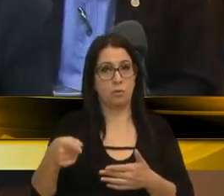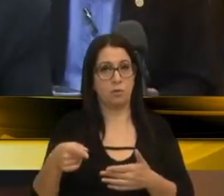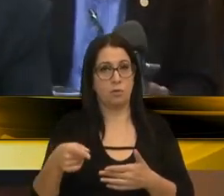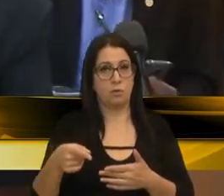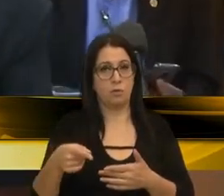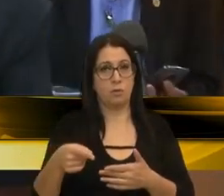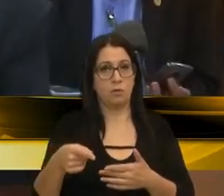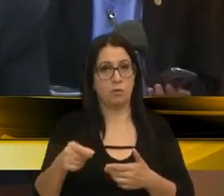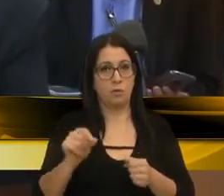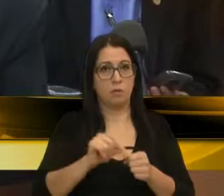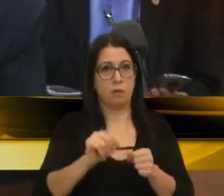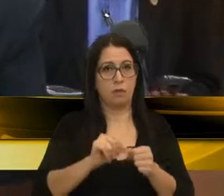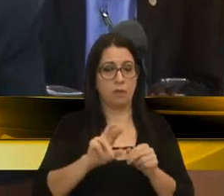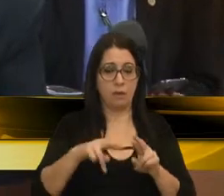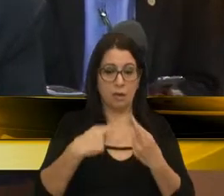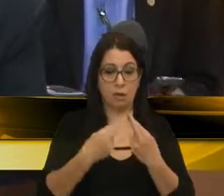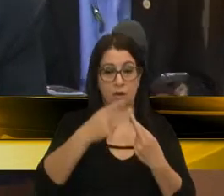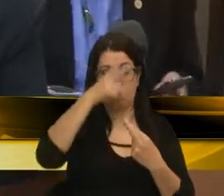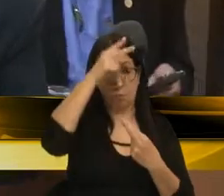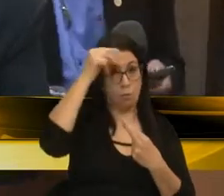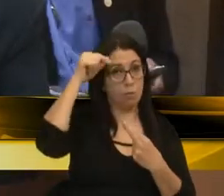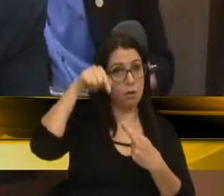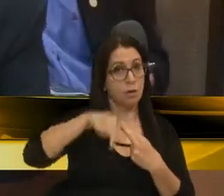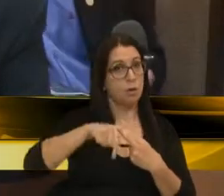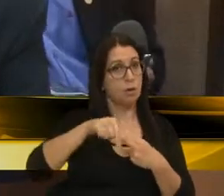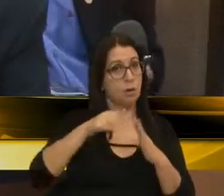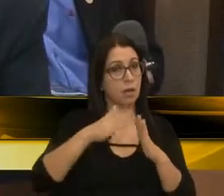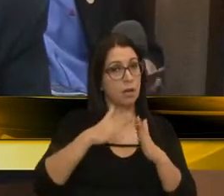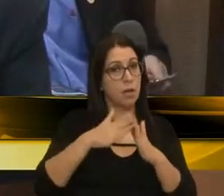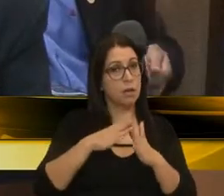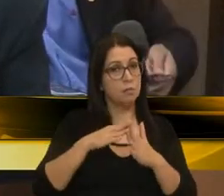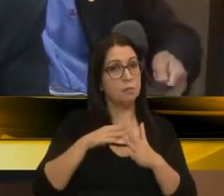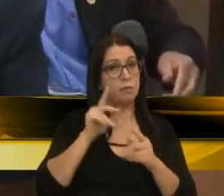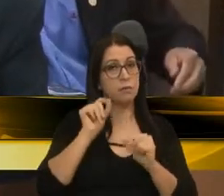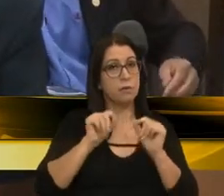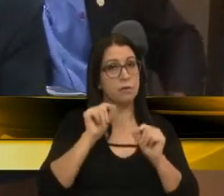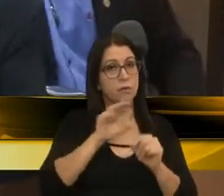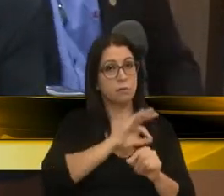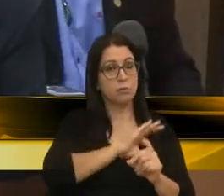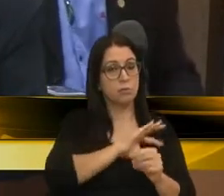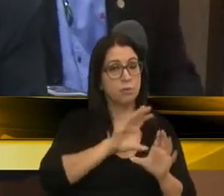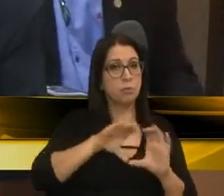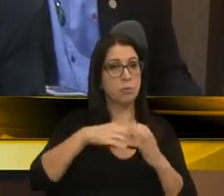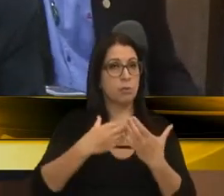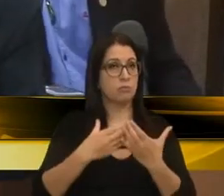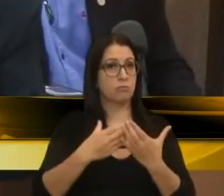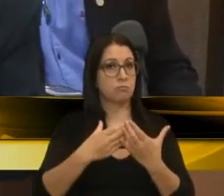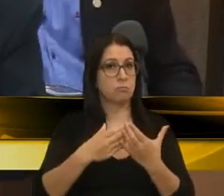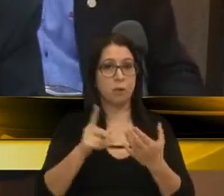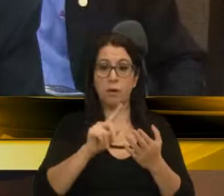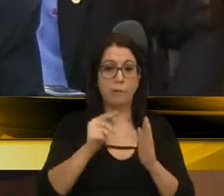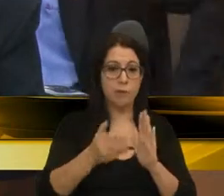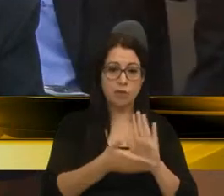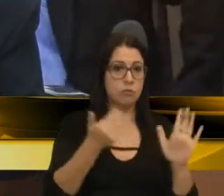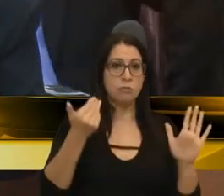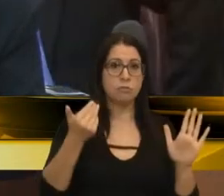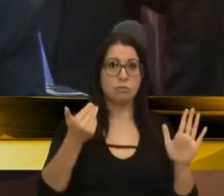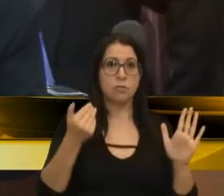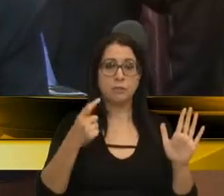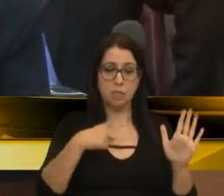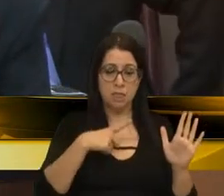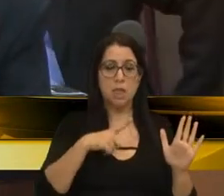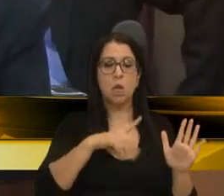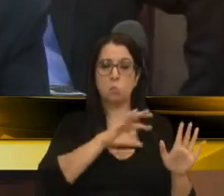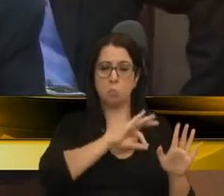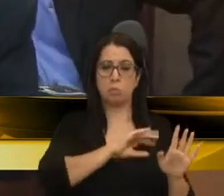foi lotado aqui, foi feita uma grande audiência pública aqui na casa para tratar da polícia comunitária. Não, vai ser tirado, mas vai ter polícia